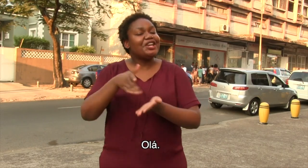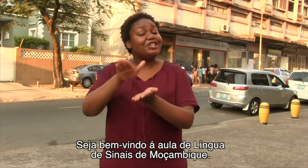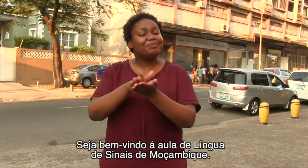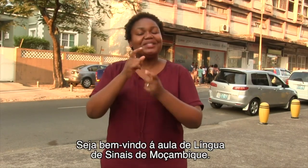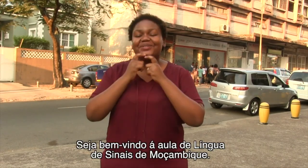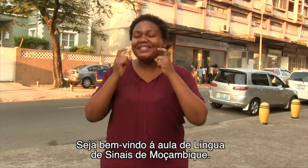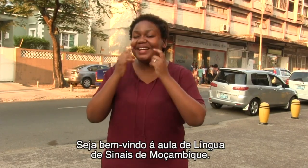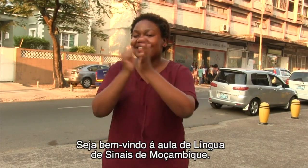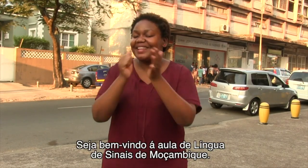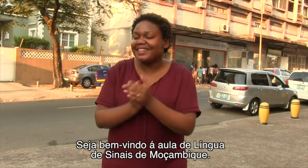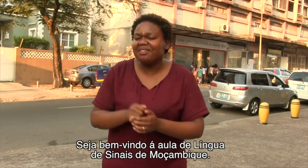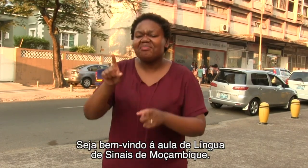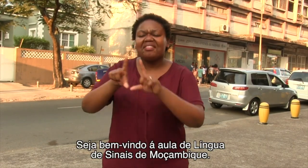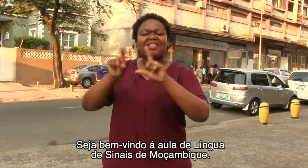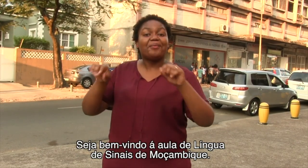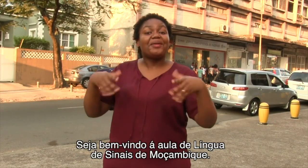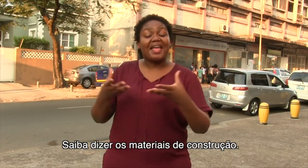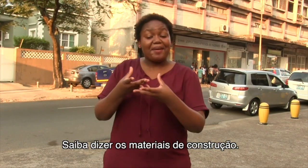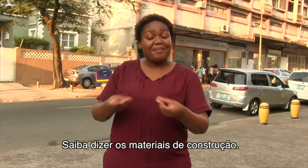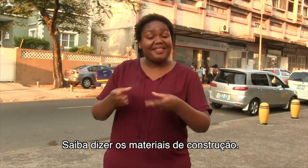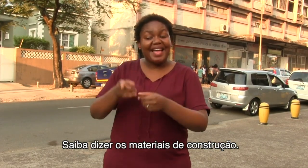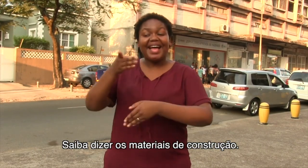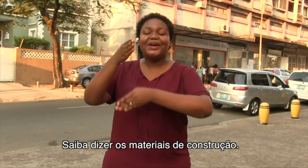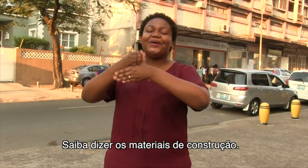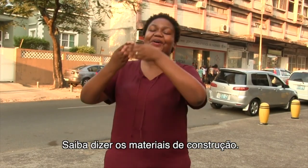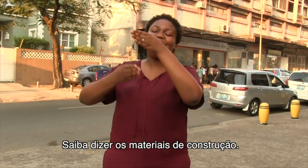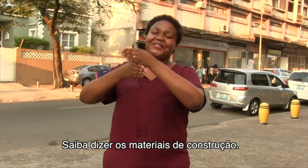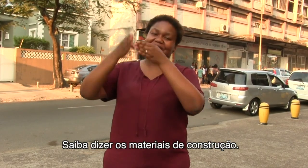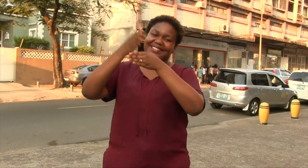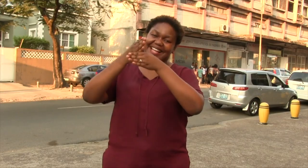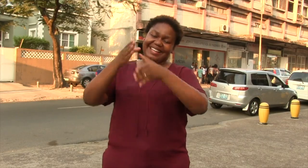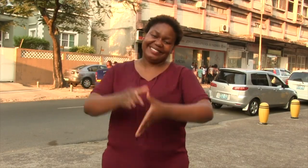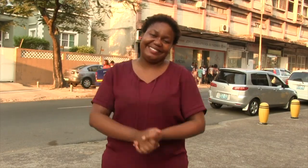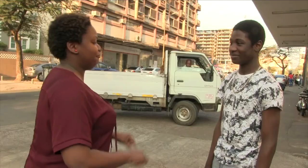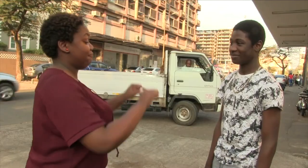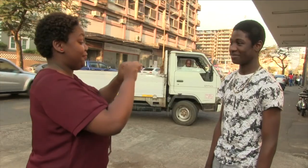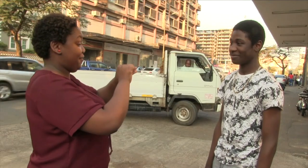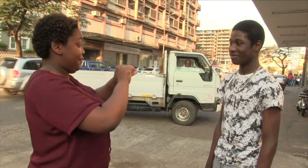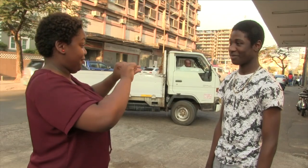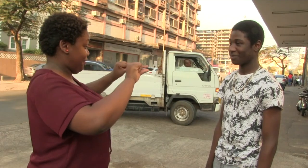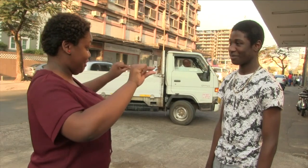Seja bem-vindo à aula de língua de sinais de Moçambique. Saiba dizer os materiais de construção.